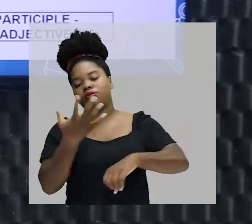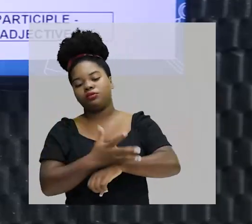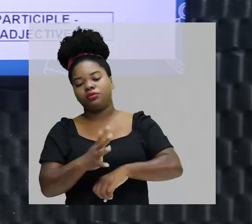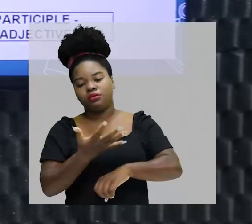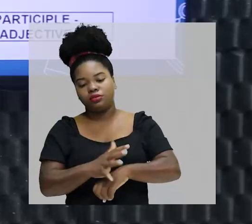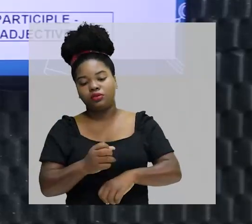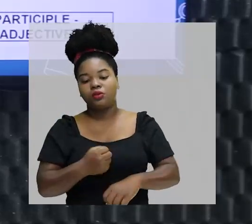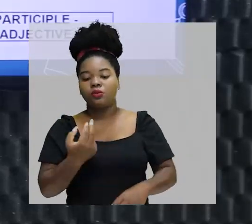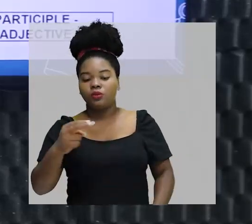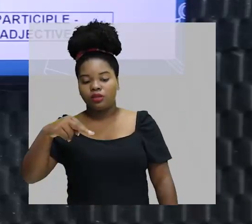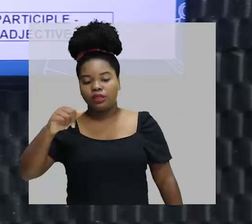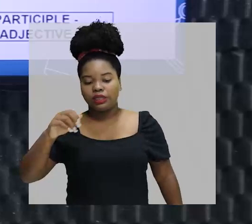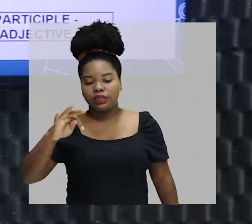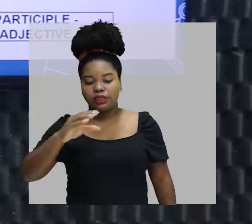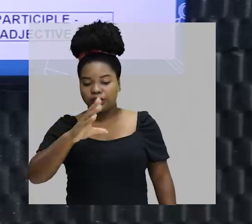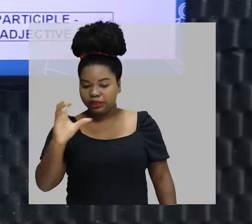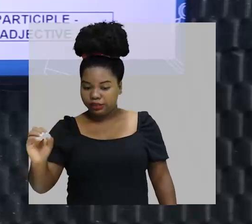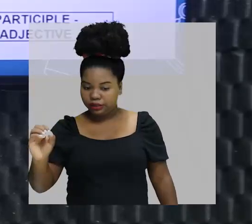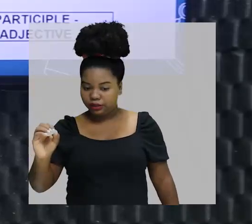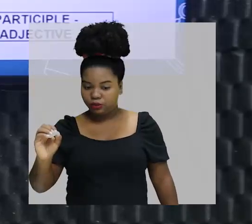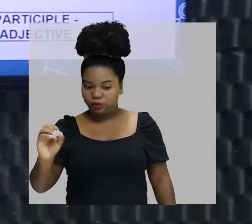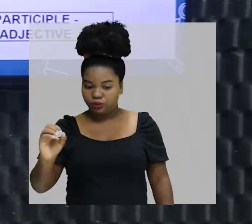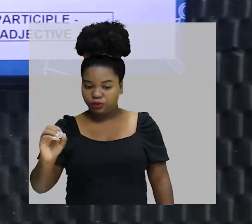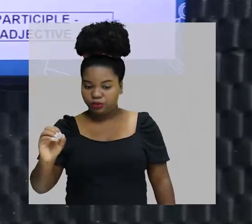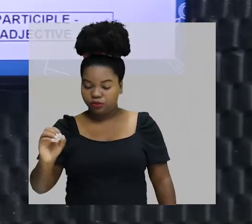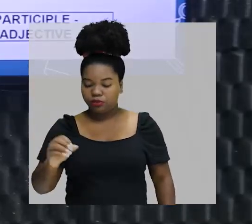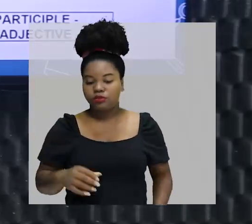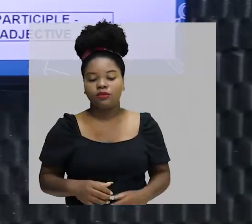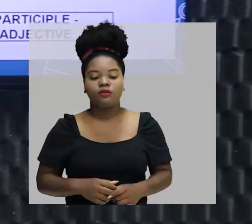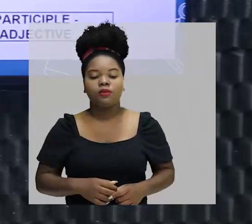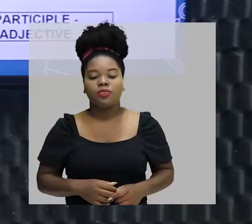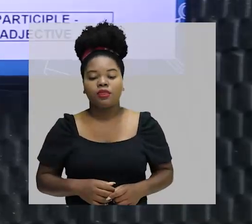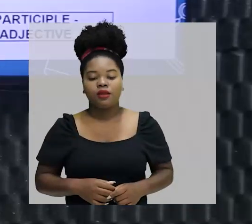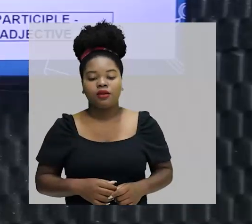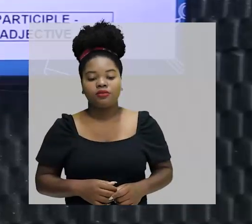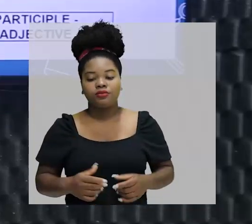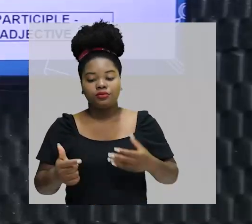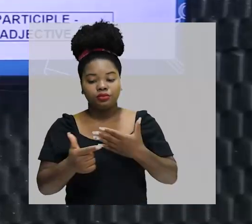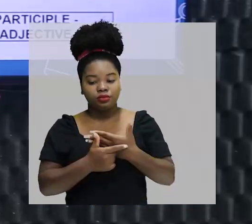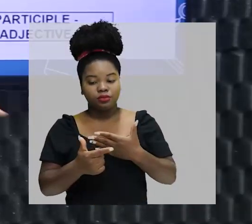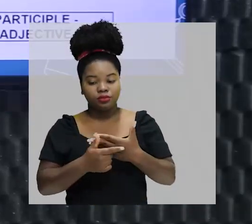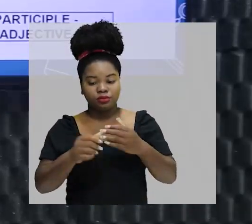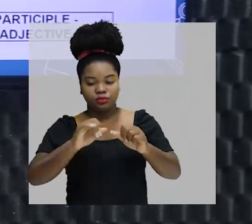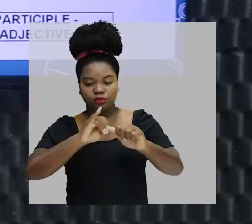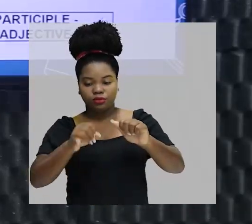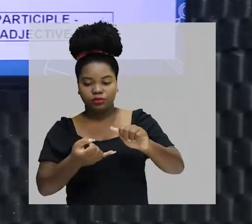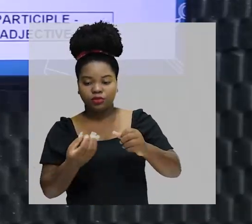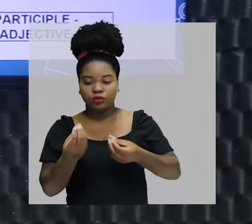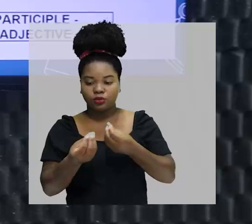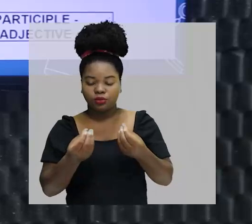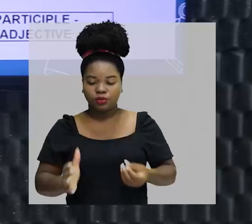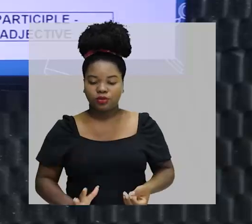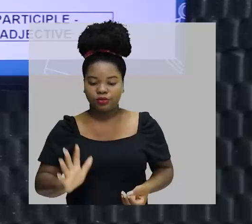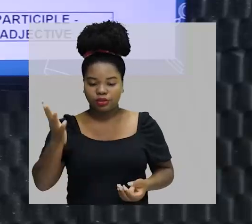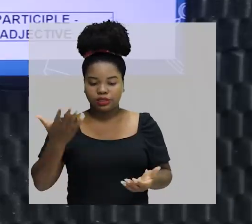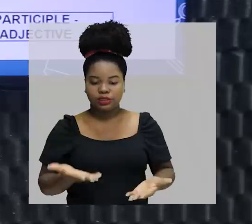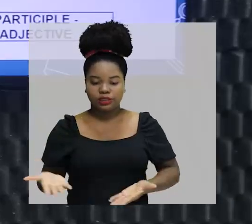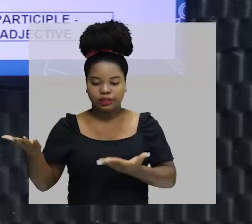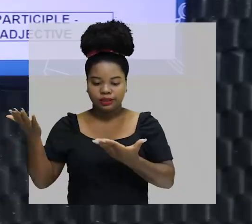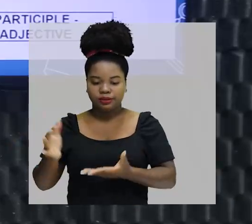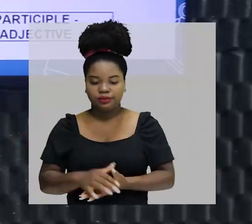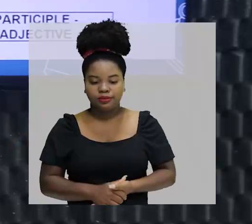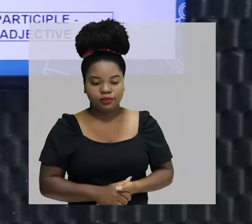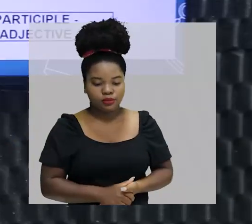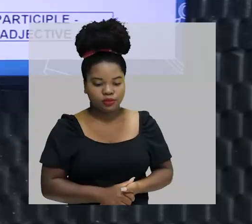Ou natação é um ótimo exercício. E no caso da função de adjetivo, olha o que eu tenho. That